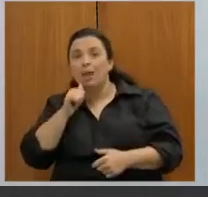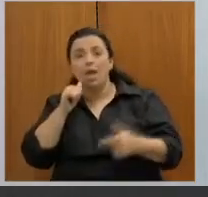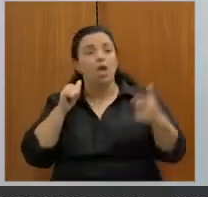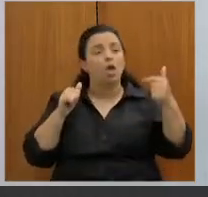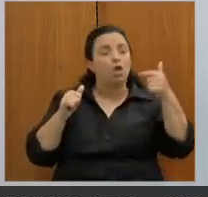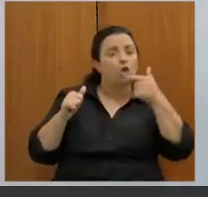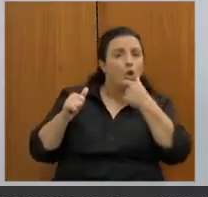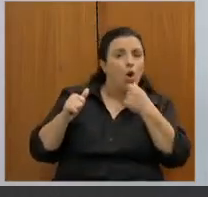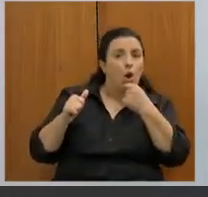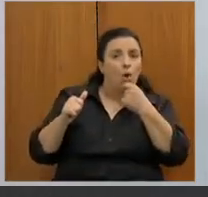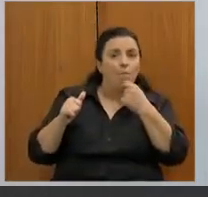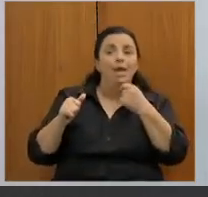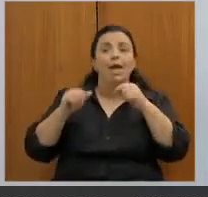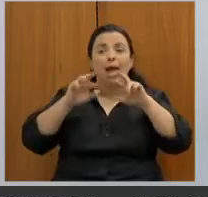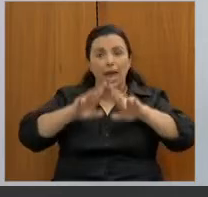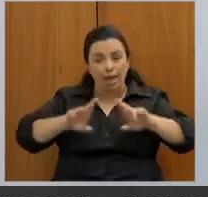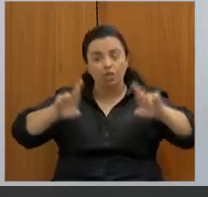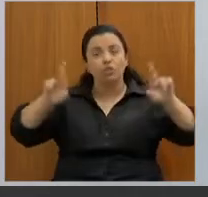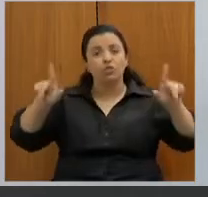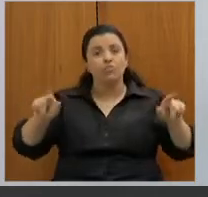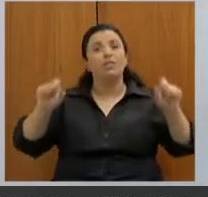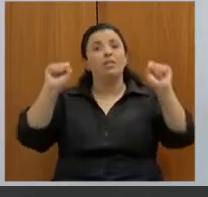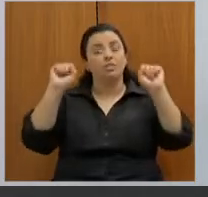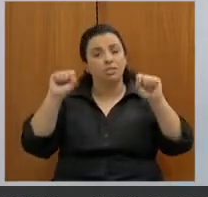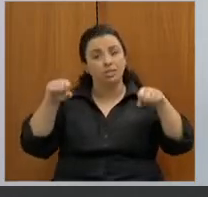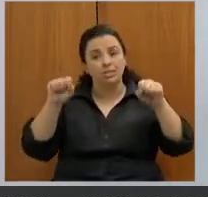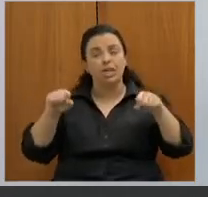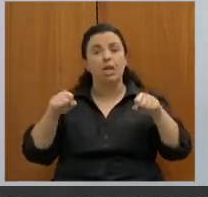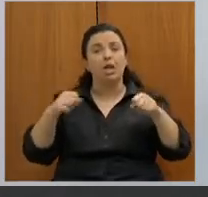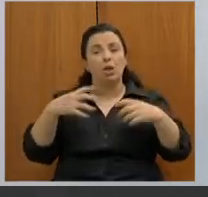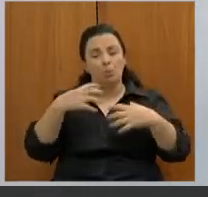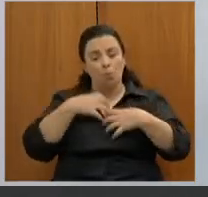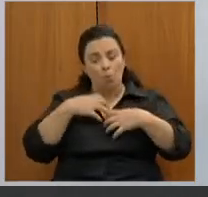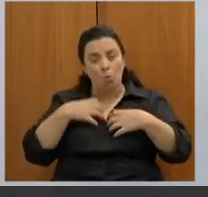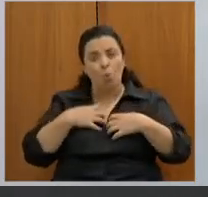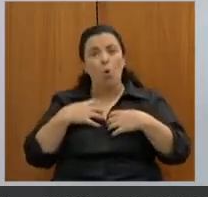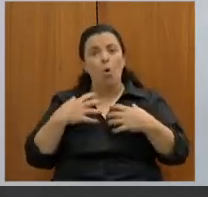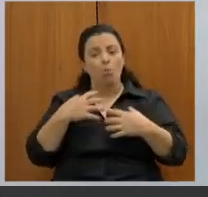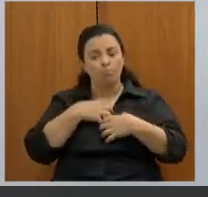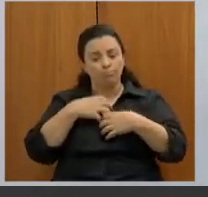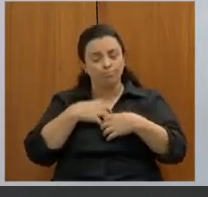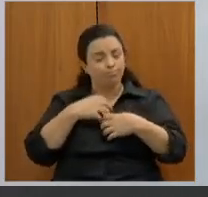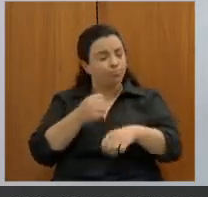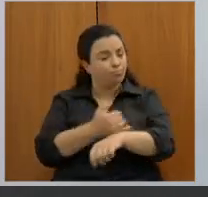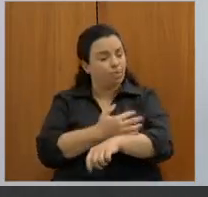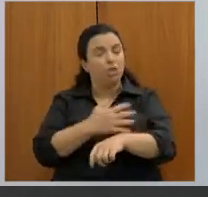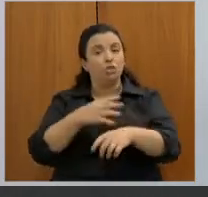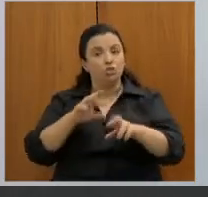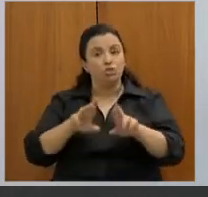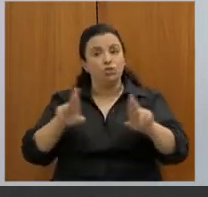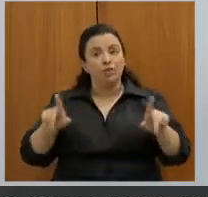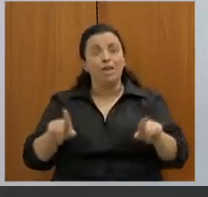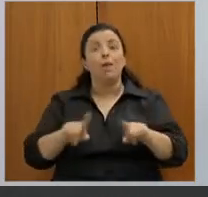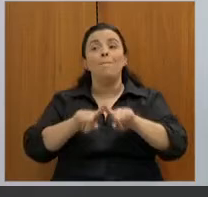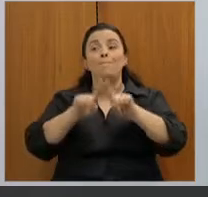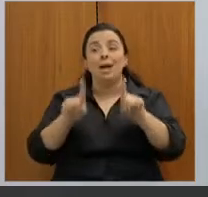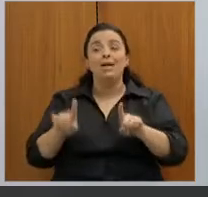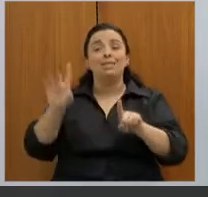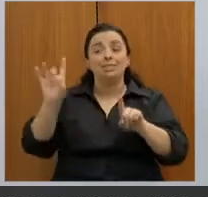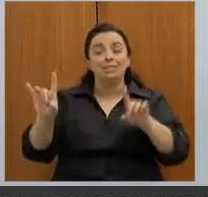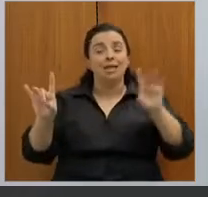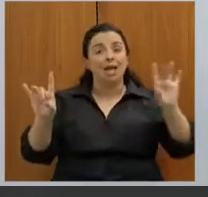biológicas mais que são seres né de direitos eu achei interessante a desembargadora trazer lá o